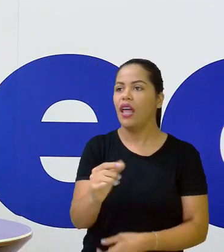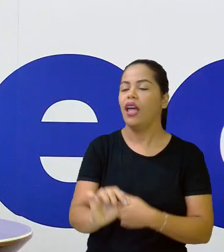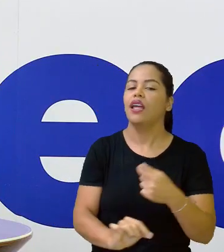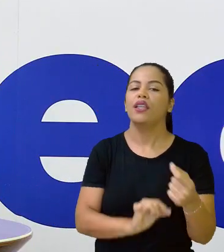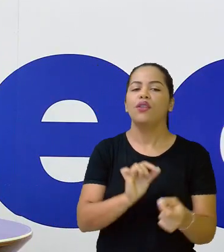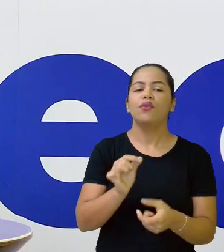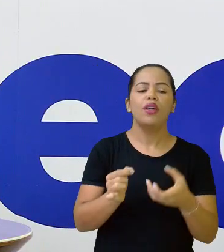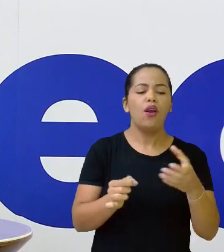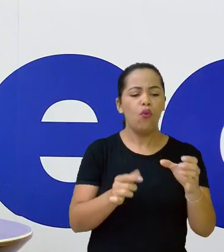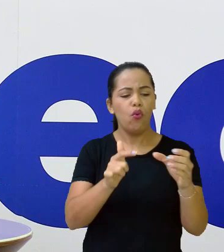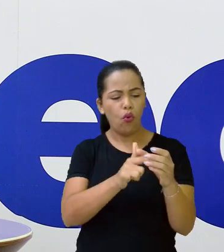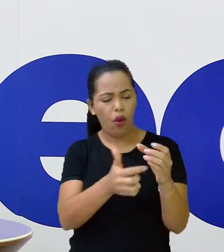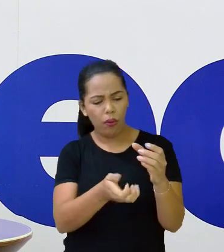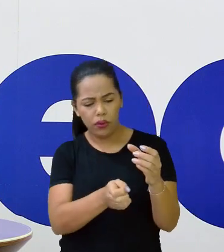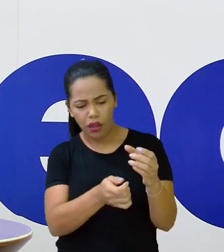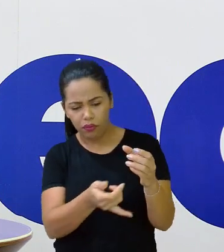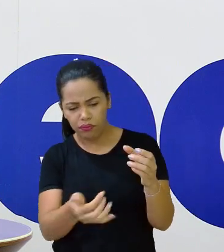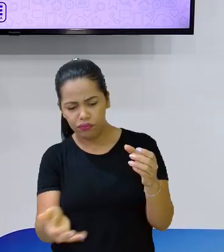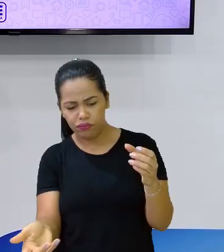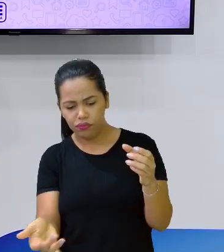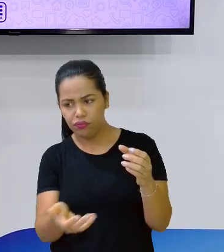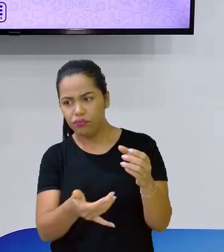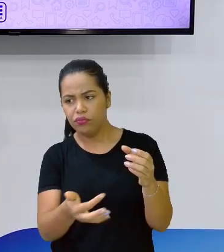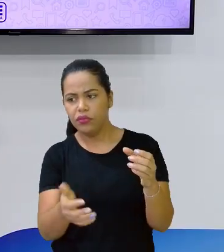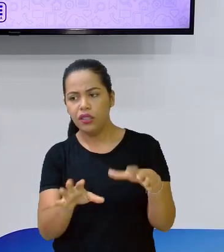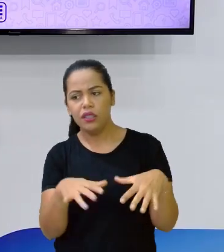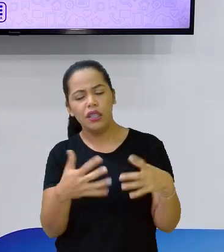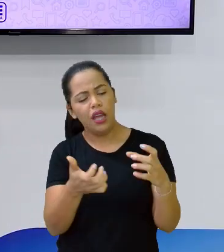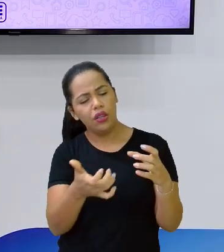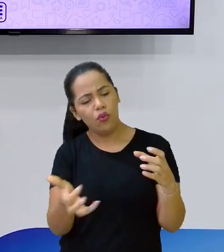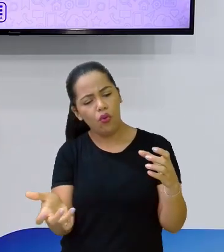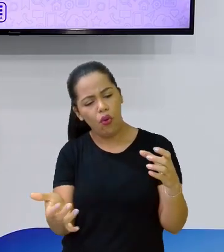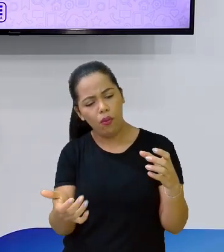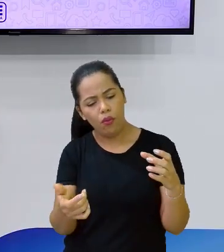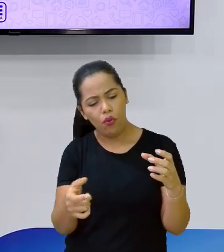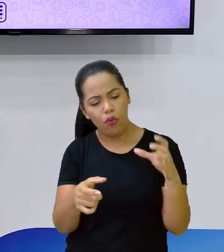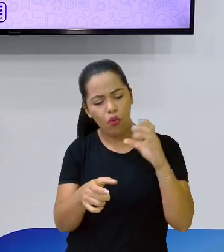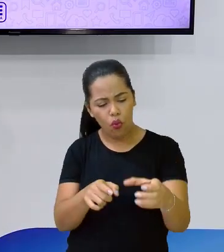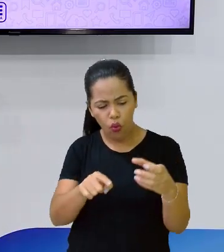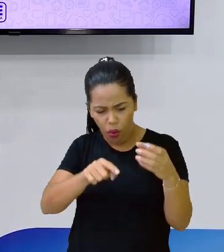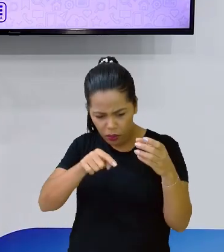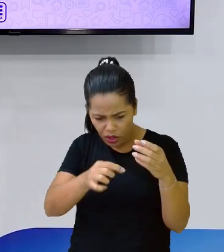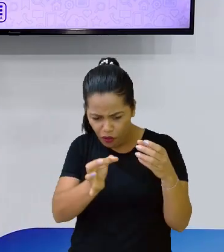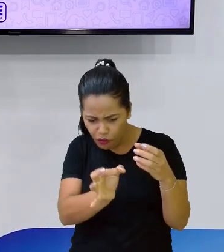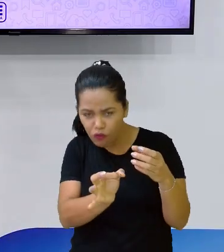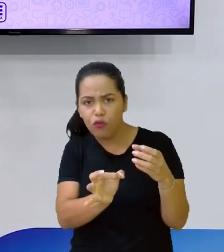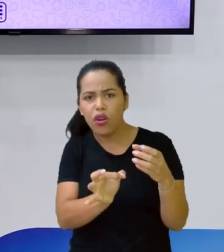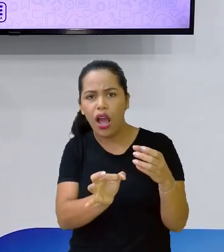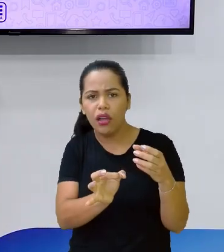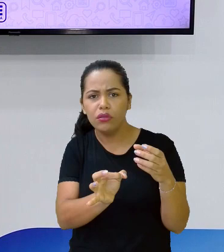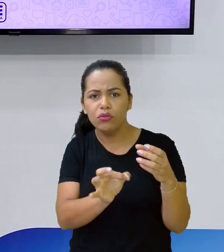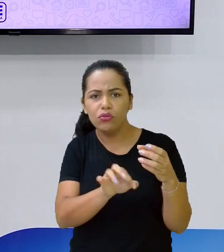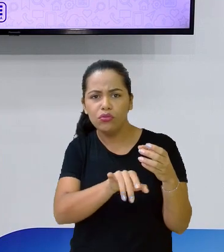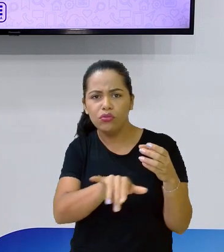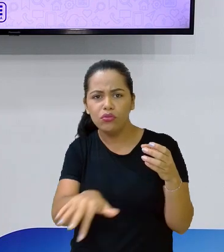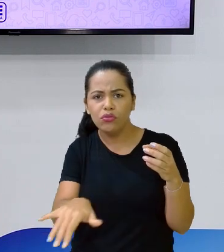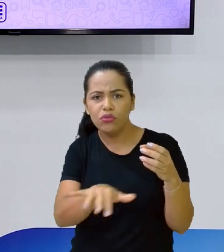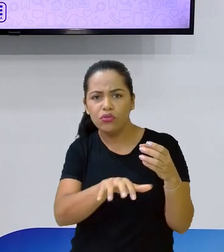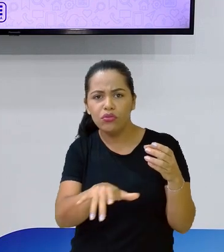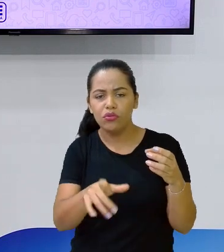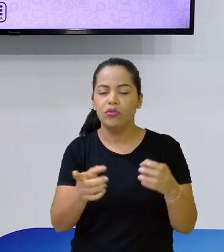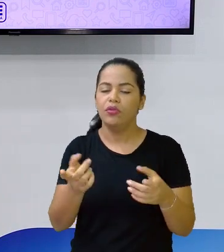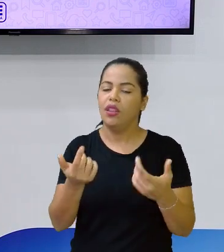Porque eu já perguntei isso para o meu aluno, ele ficou parado assim perguntando, será, professora Sinara, que o copo está vazando? Não, gente, ele pega